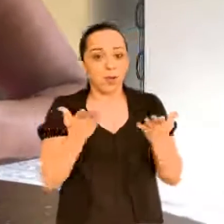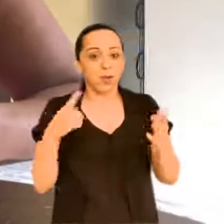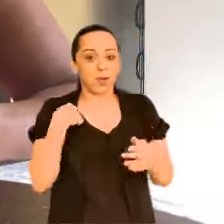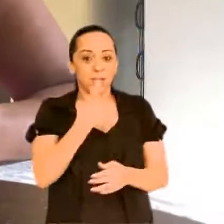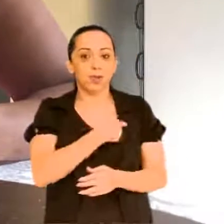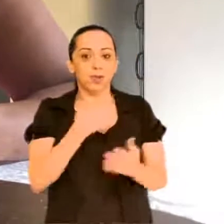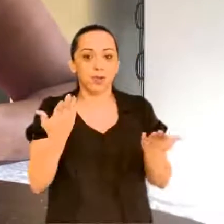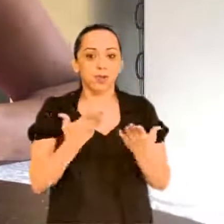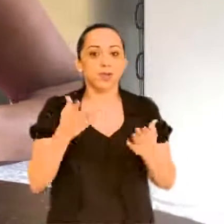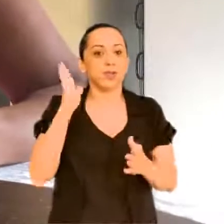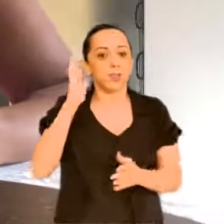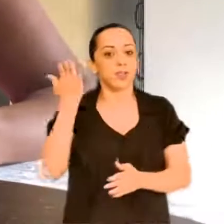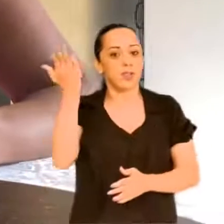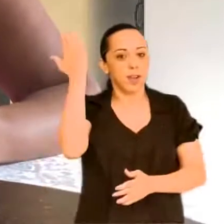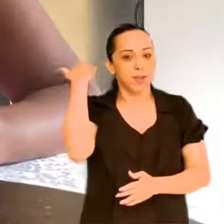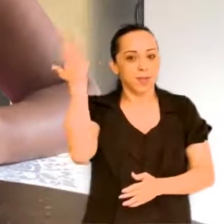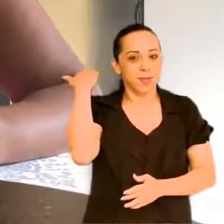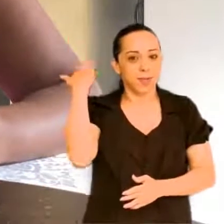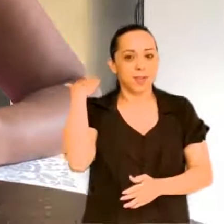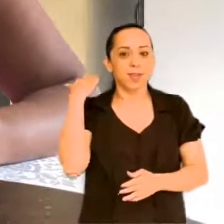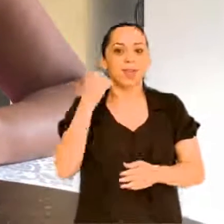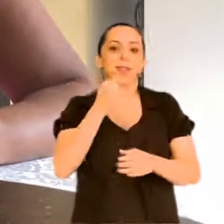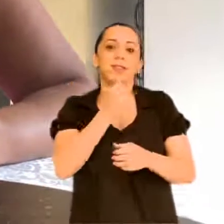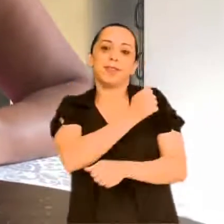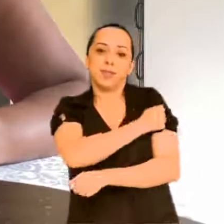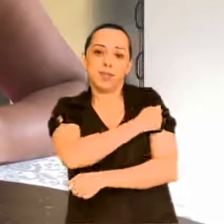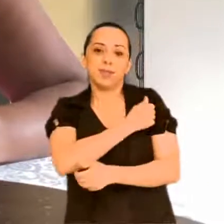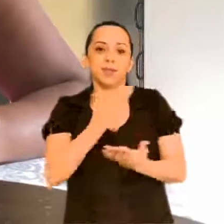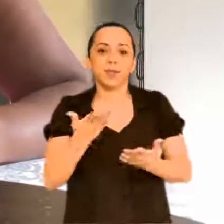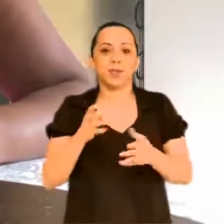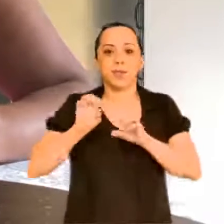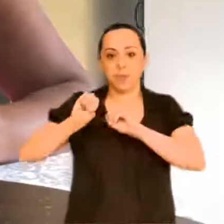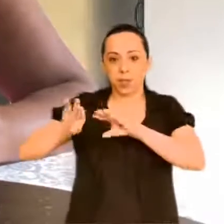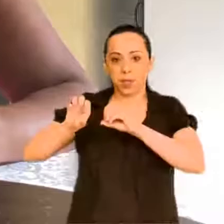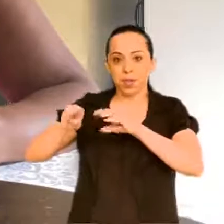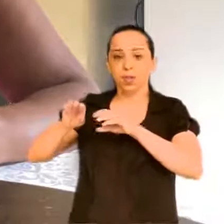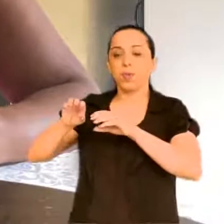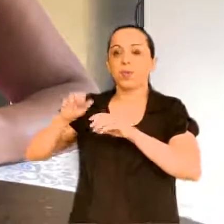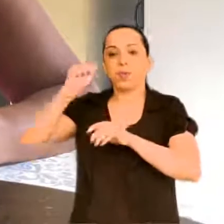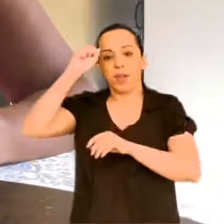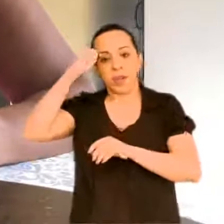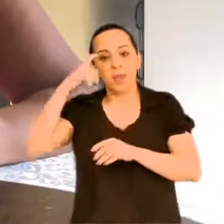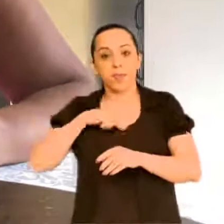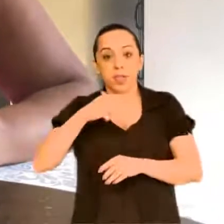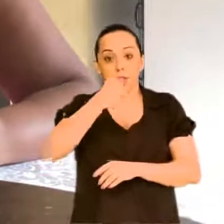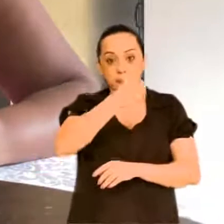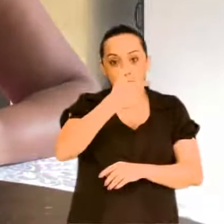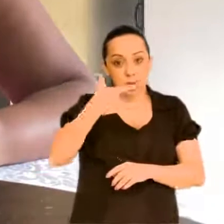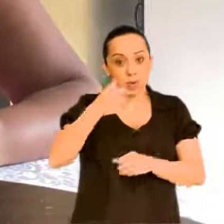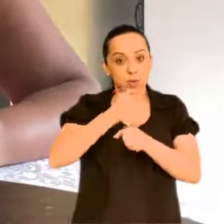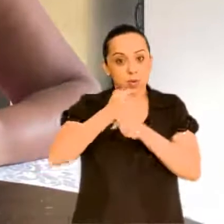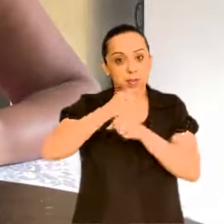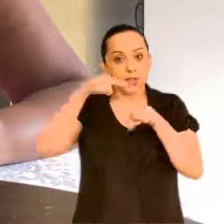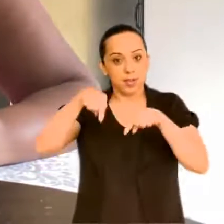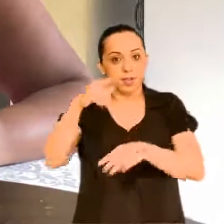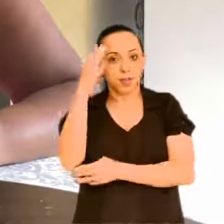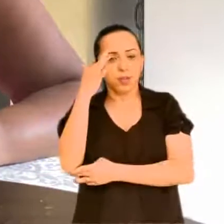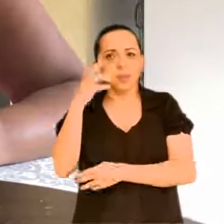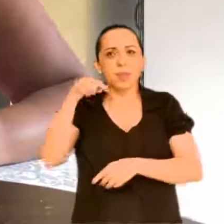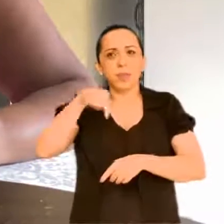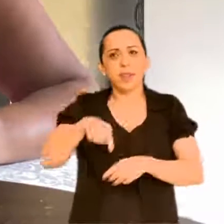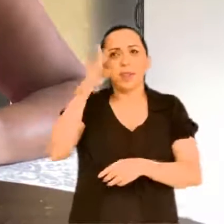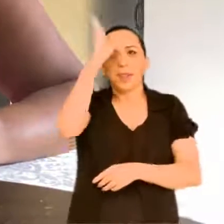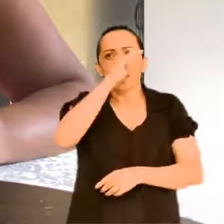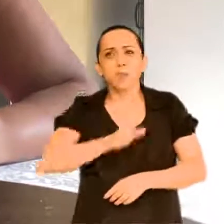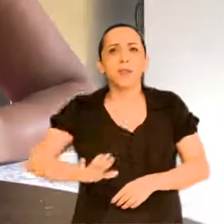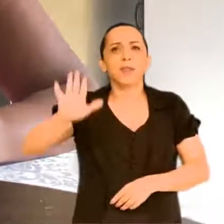hoje nós temos professores nossos hoje que foram nossos alunos. A Educafro, ela em Patinga, ela